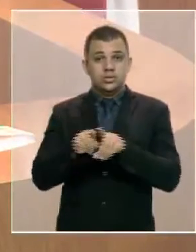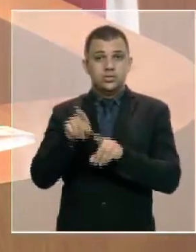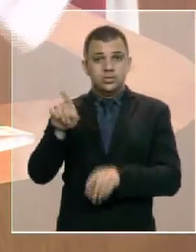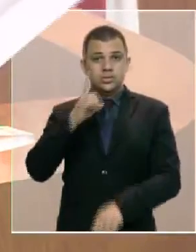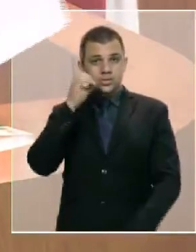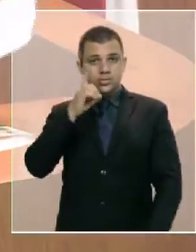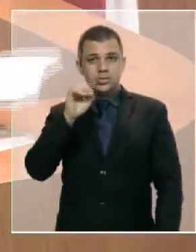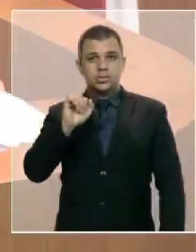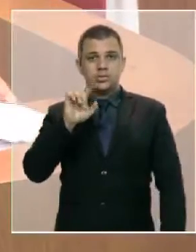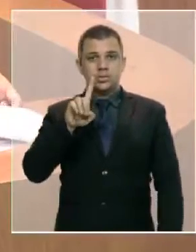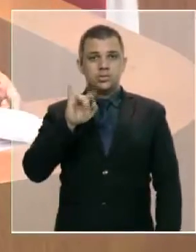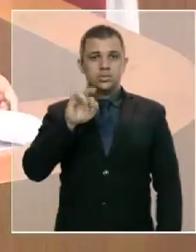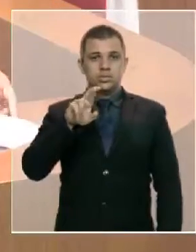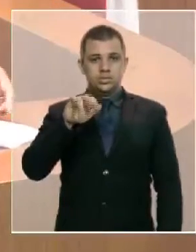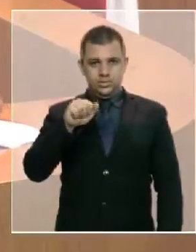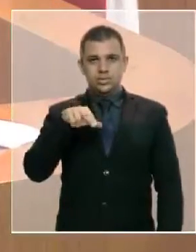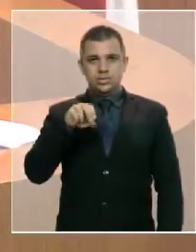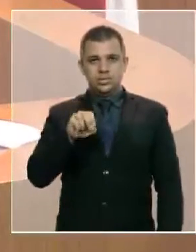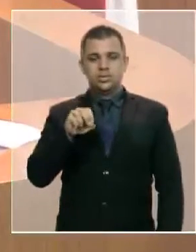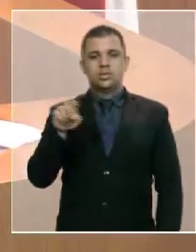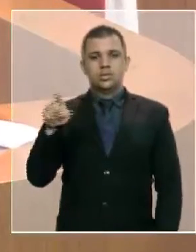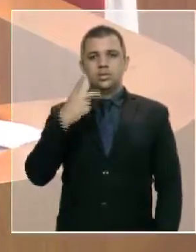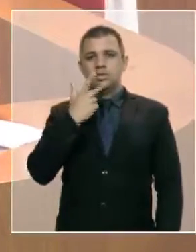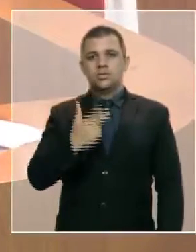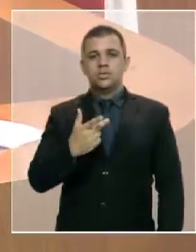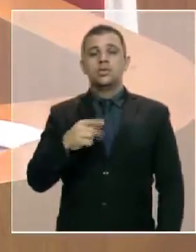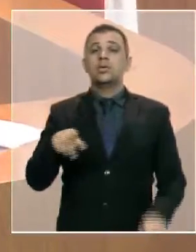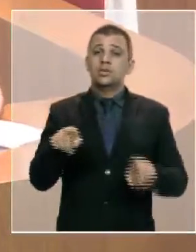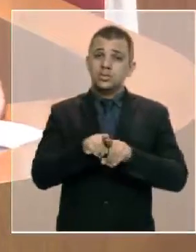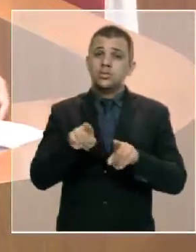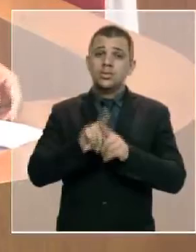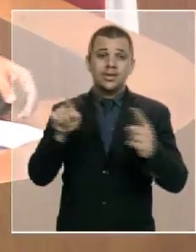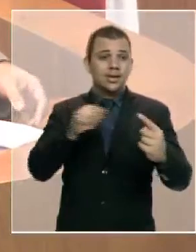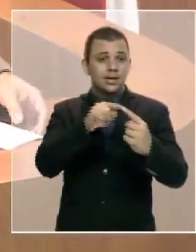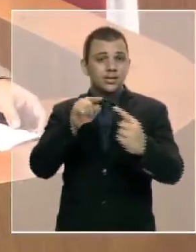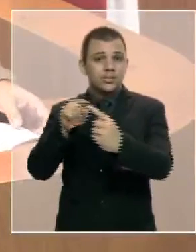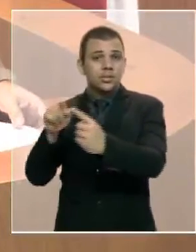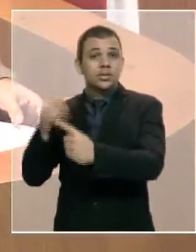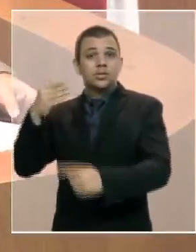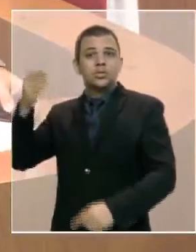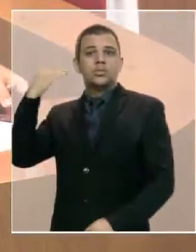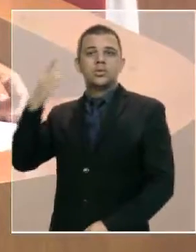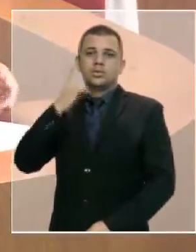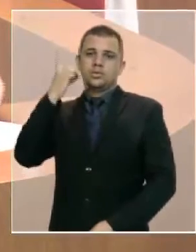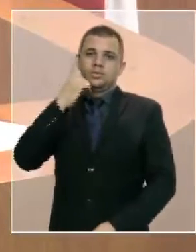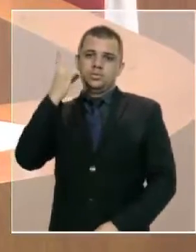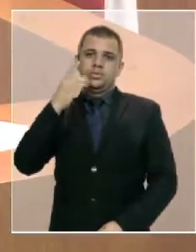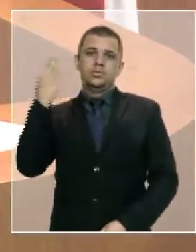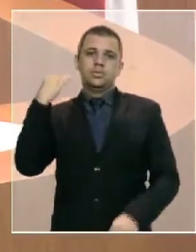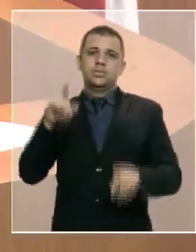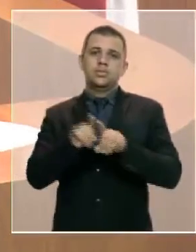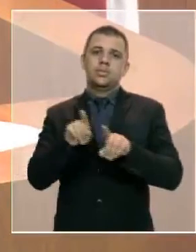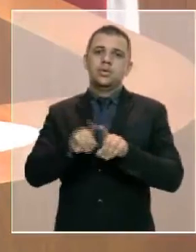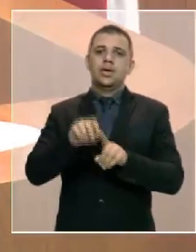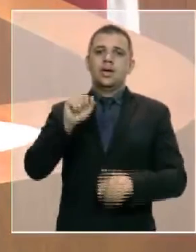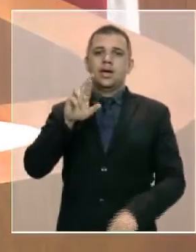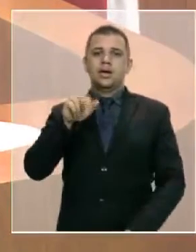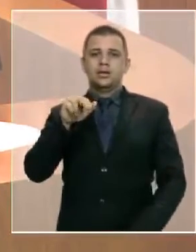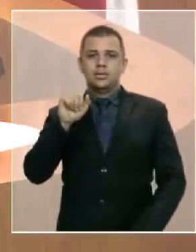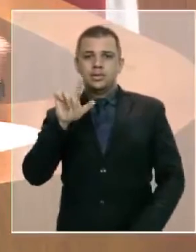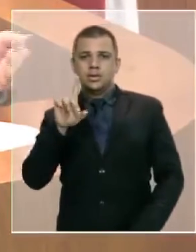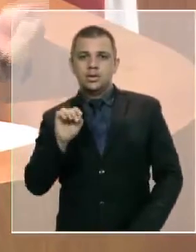ser extensivo. Deputado Arnaldo Melo, deputado Ricardo Murá, deputado André Fufuca, deputado Jota Pinto, deputado Marcos